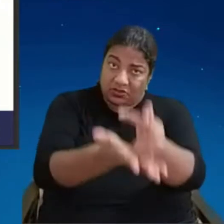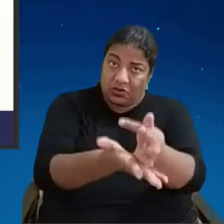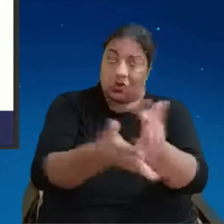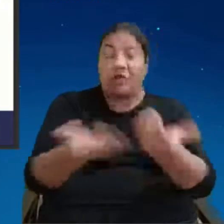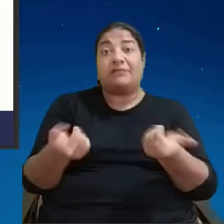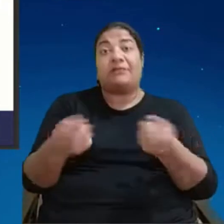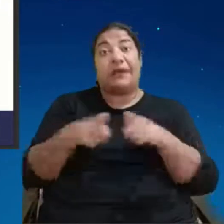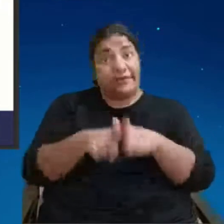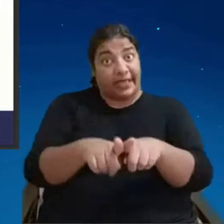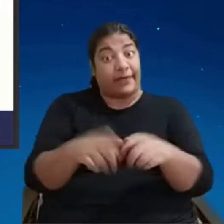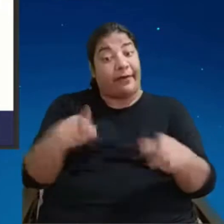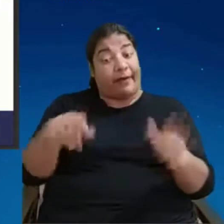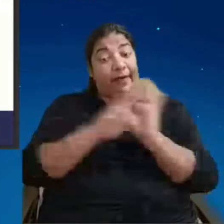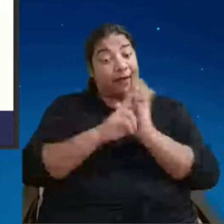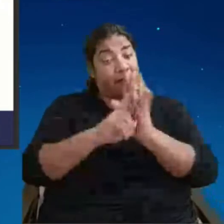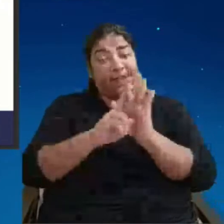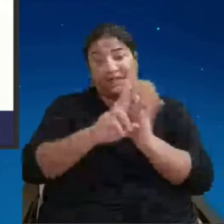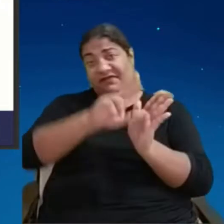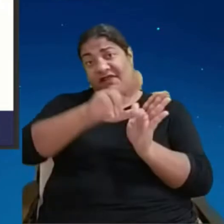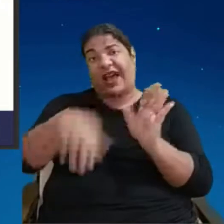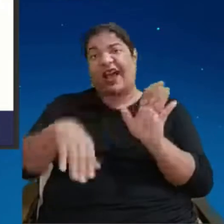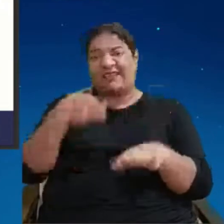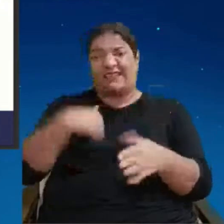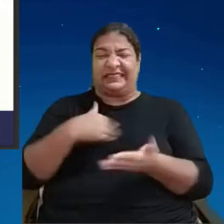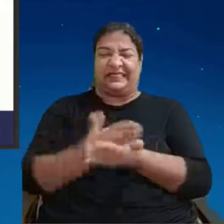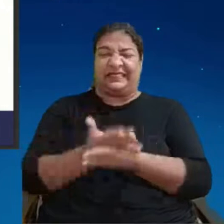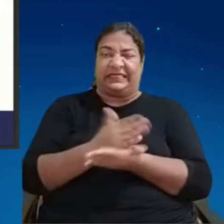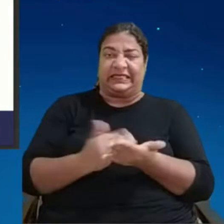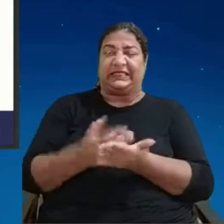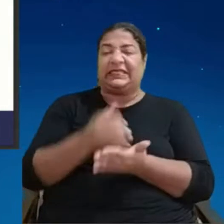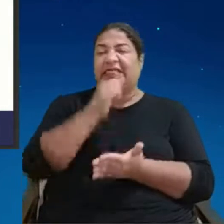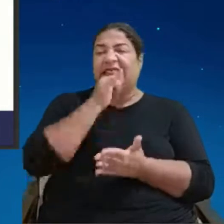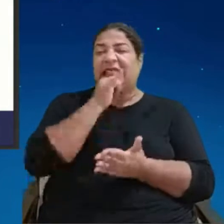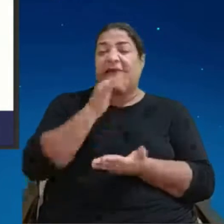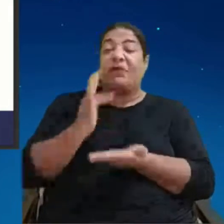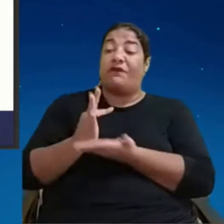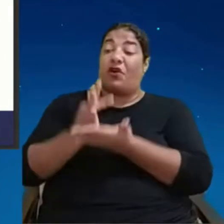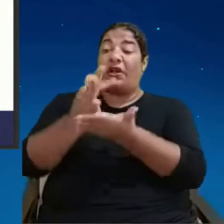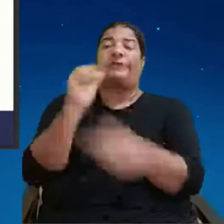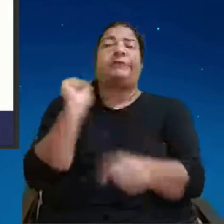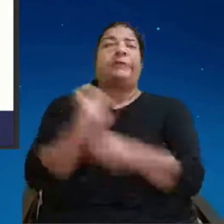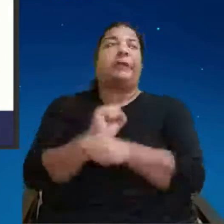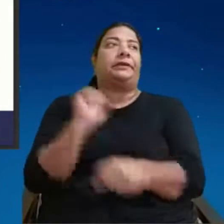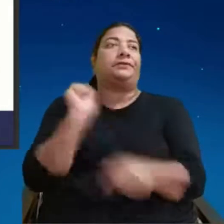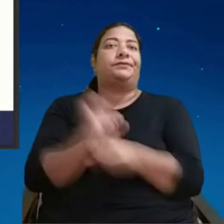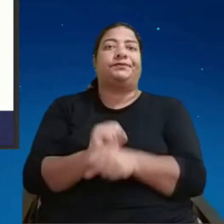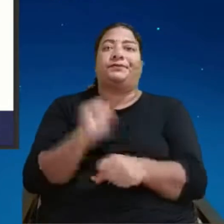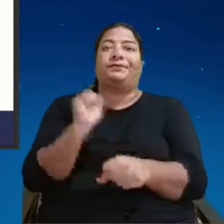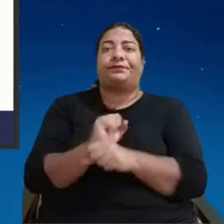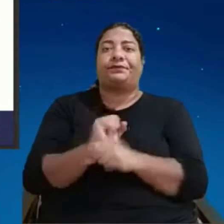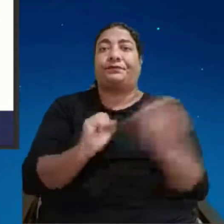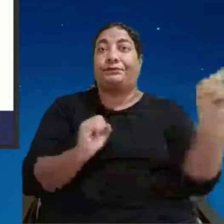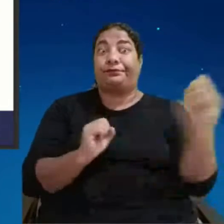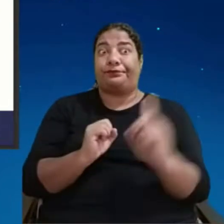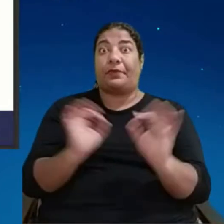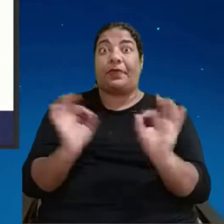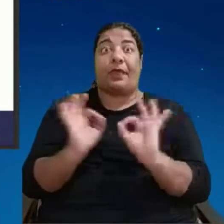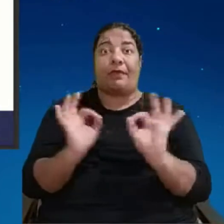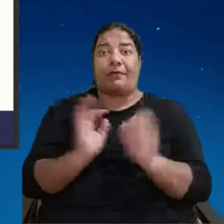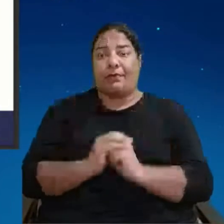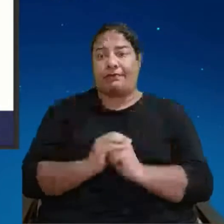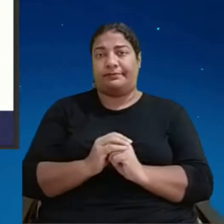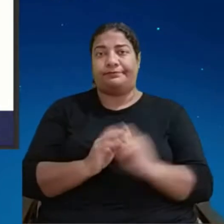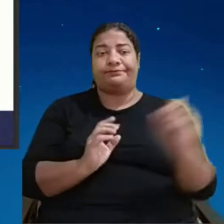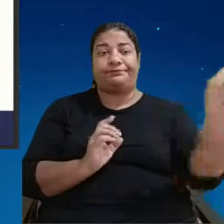era perceber um fornecedor na recepção esperando para ser atendido atendido por um comprador,